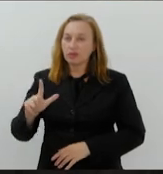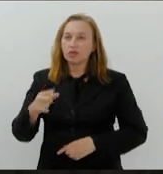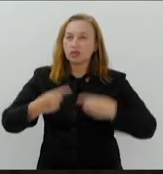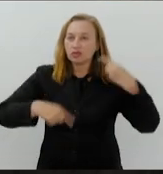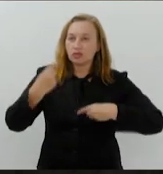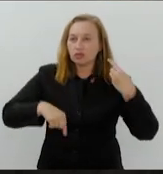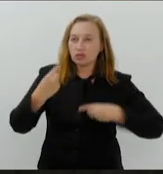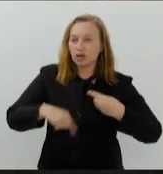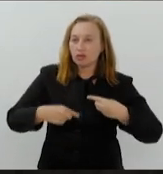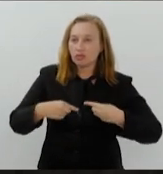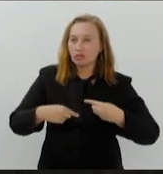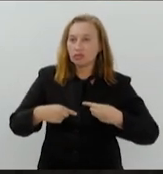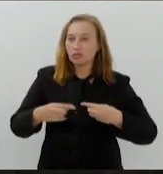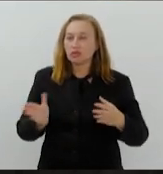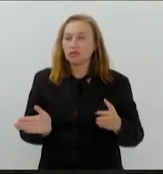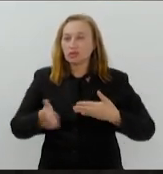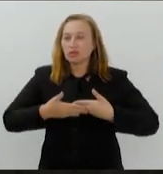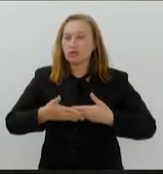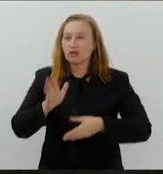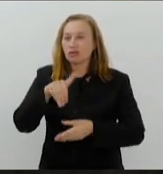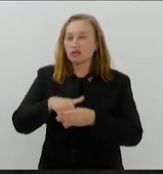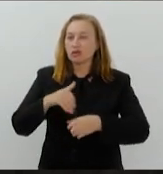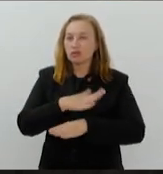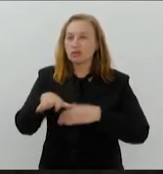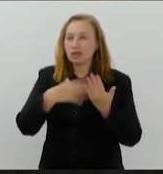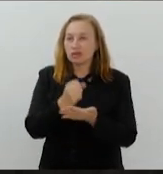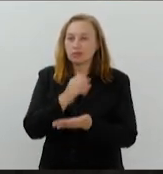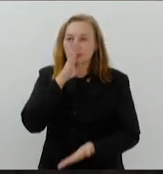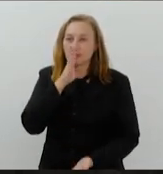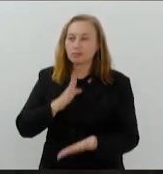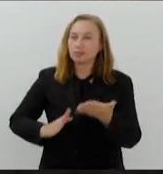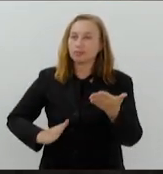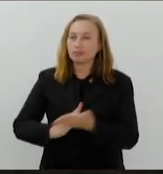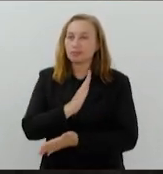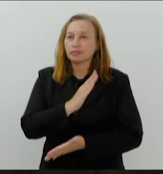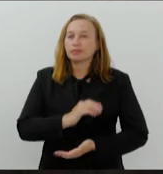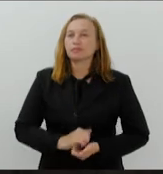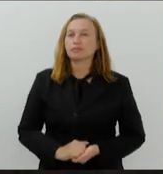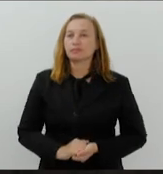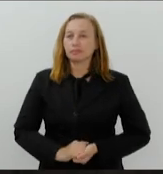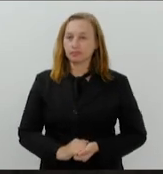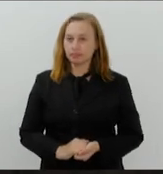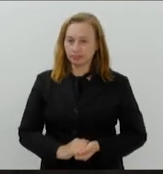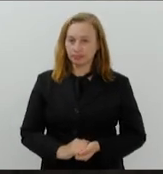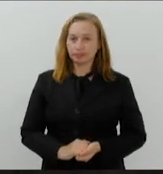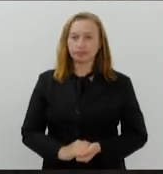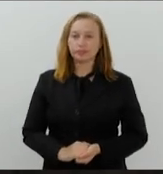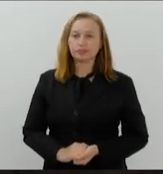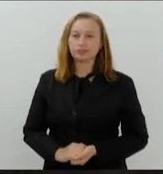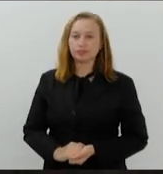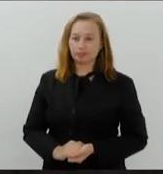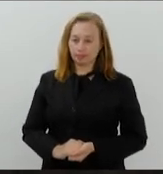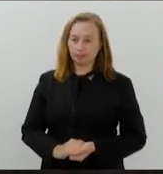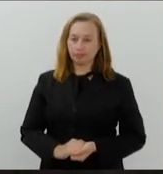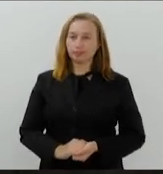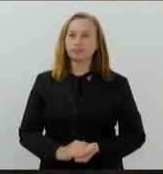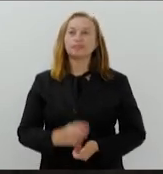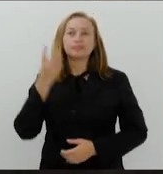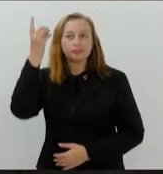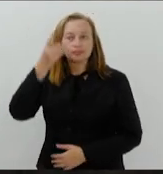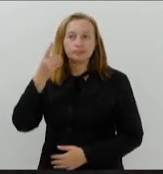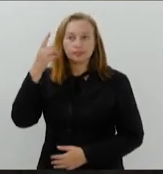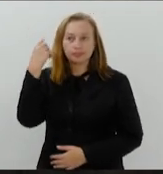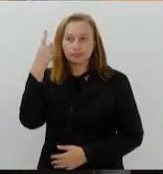queira discutir, encerrada a discussão. Em votação, senhores que aprovam, permaneçam. Como estão, aprovado, vai a publicação. Deputada